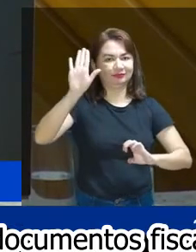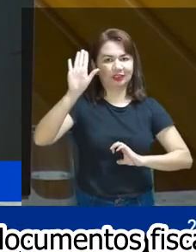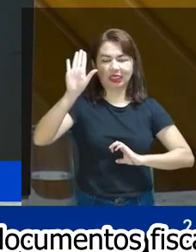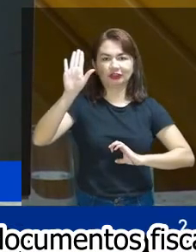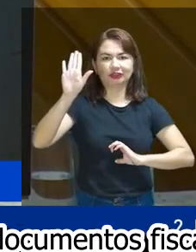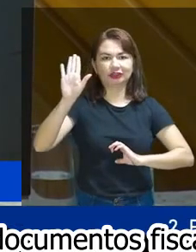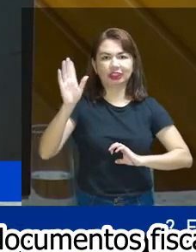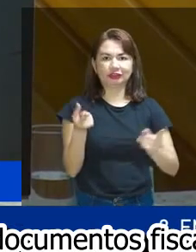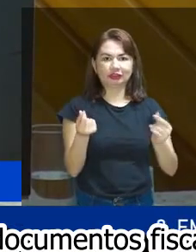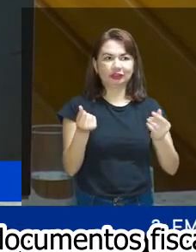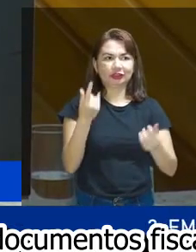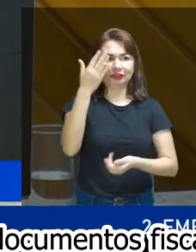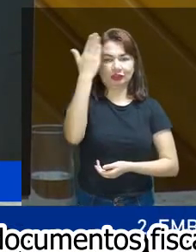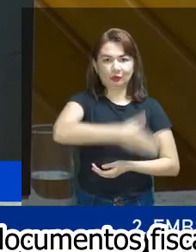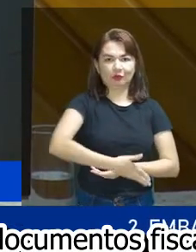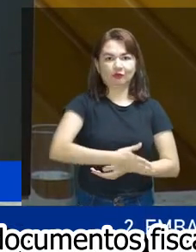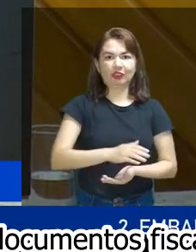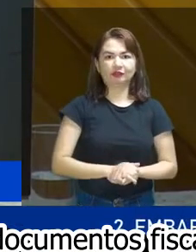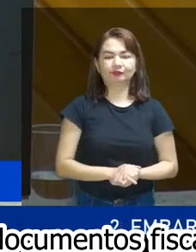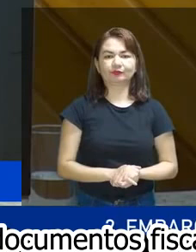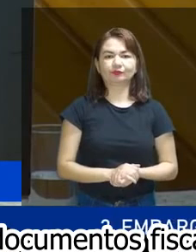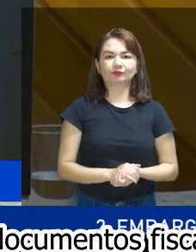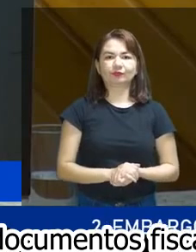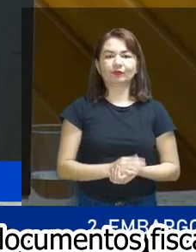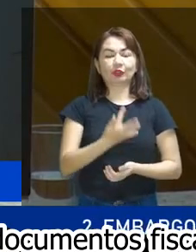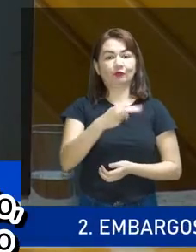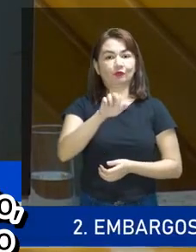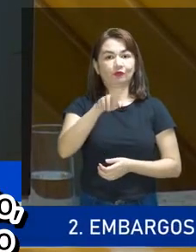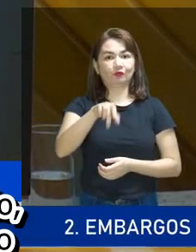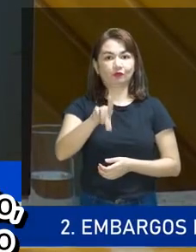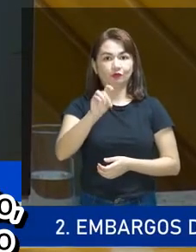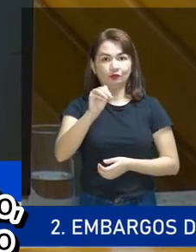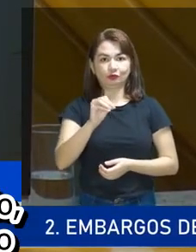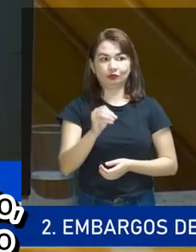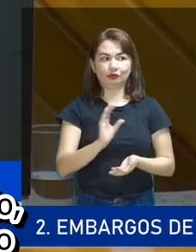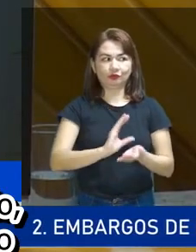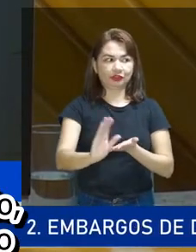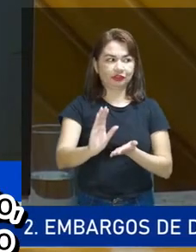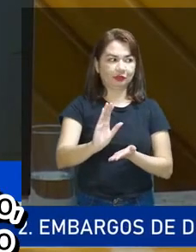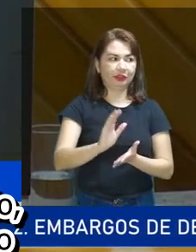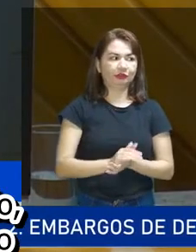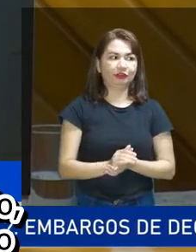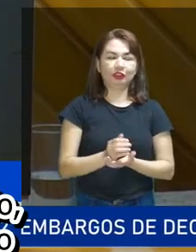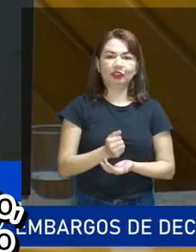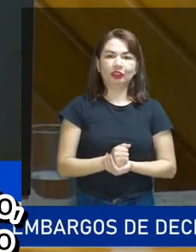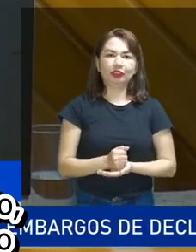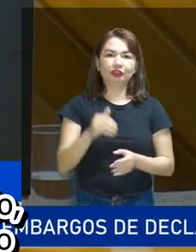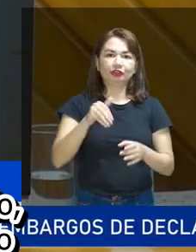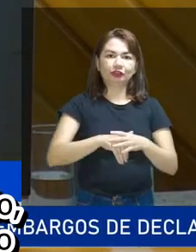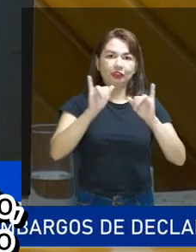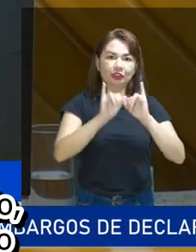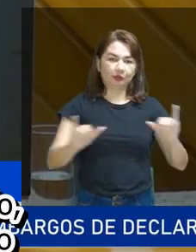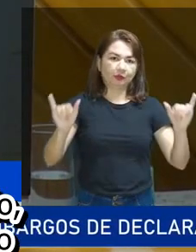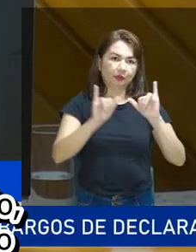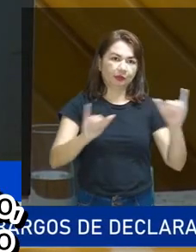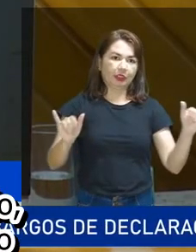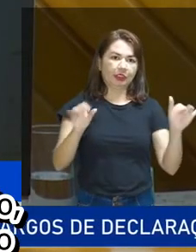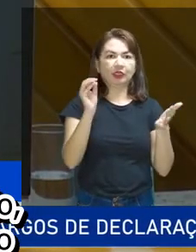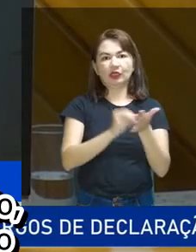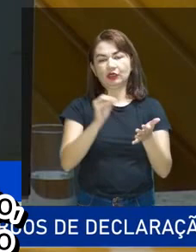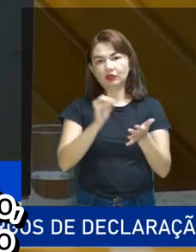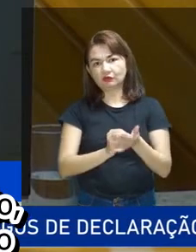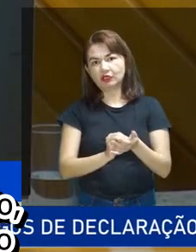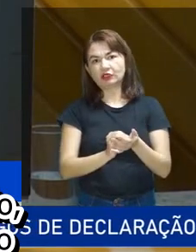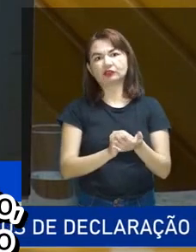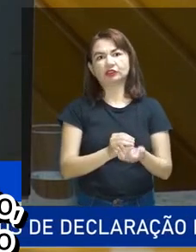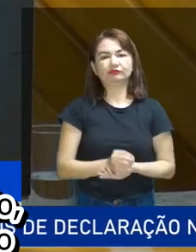comprovação de despesas, recursos oriundos do Fundo Especial de Financiamento de Campanha, documentos fiscais, ausência,